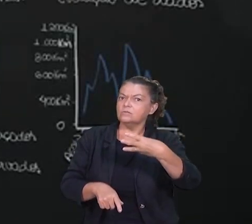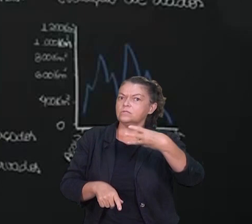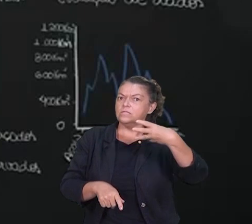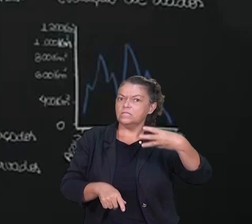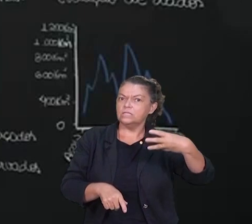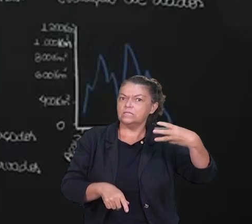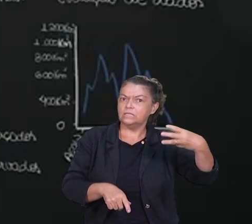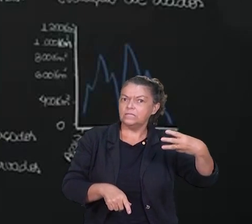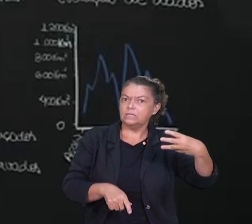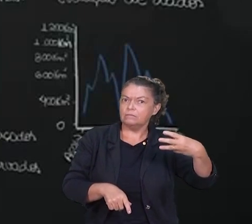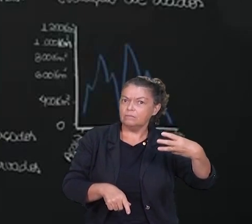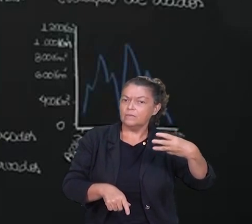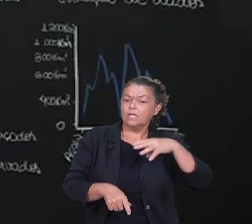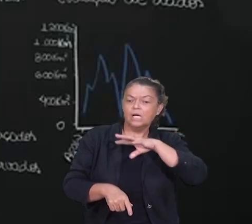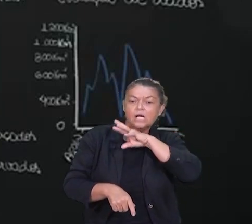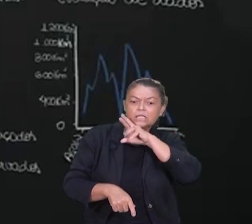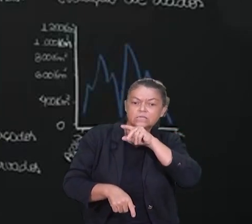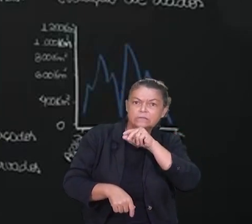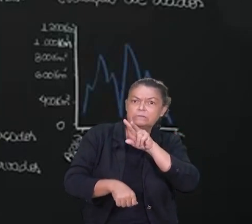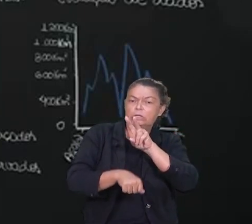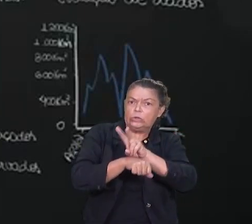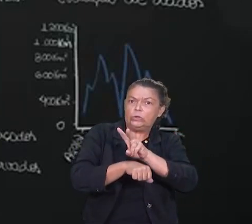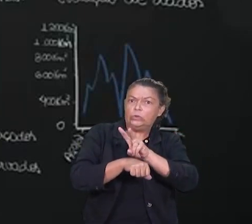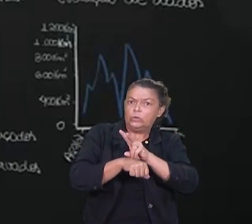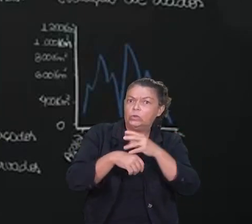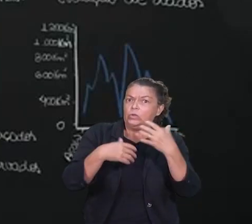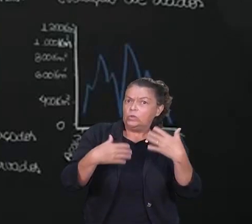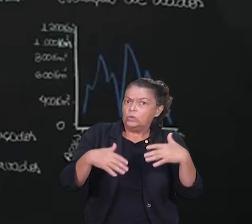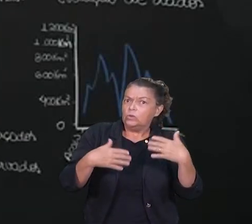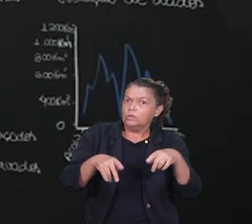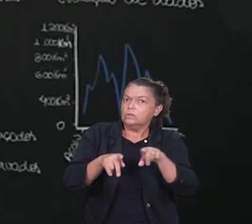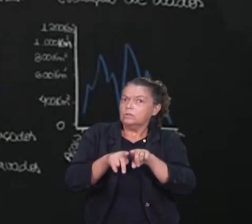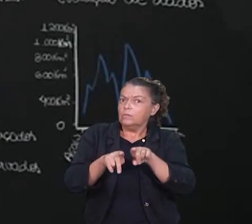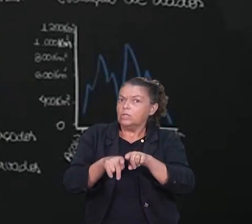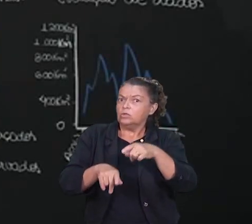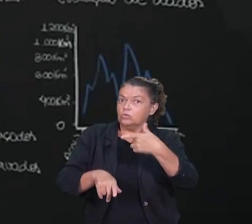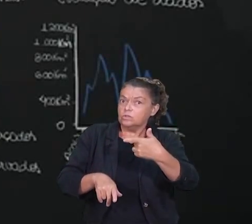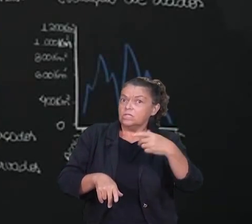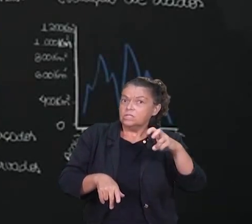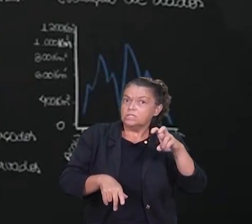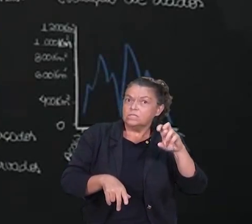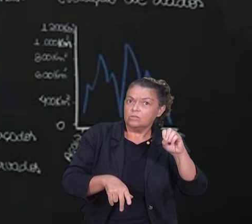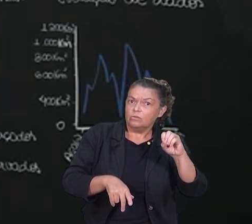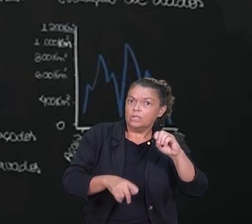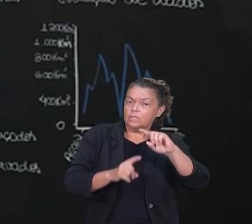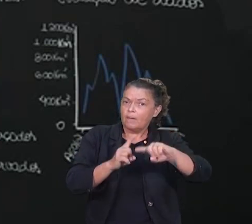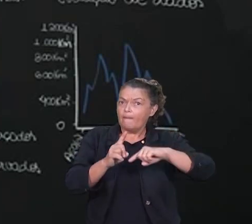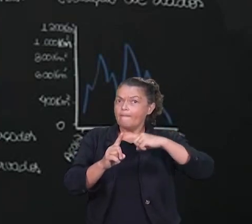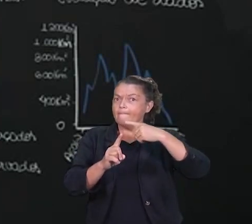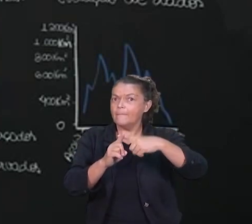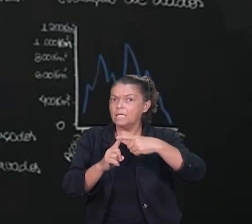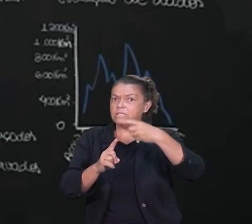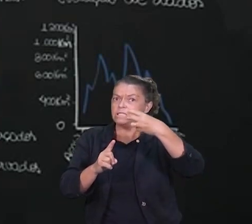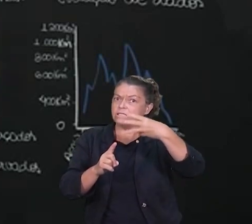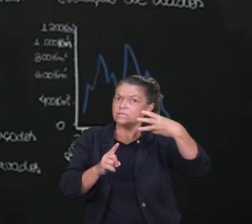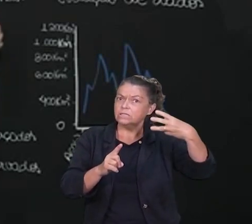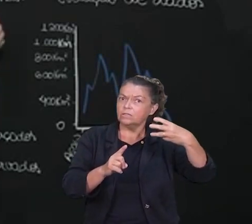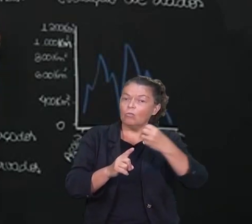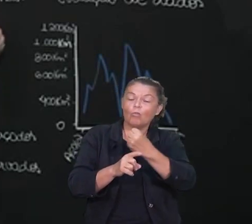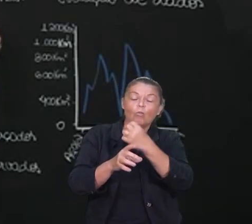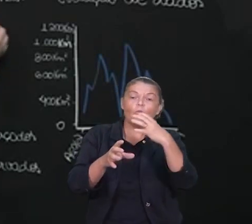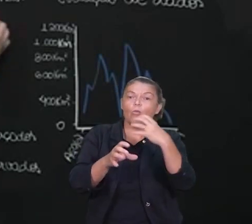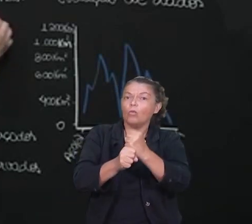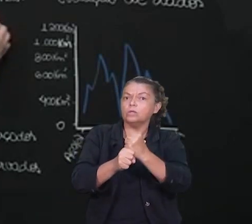ameaçados de extinção. O todo disso é quanto? 250 mais 383. Que vai dar quanto? Vai